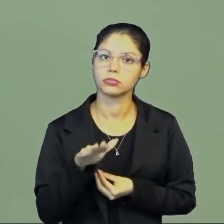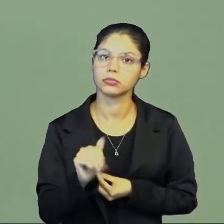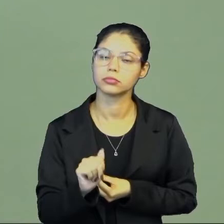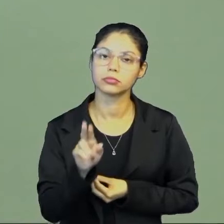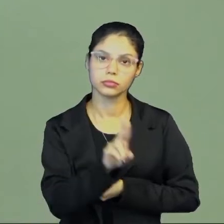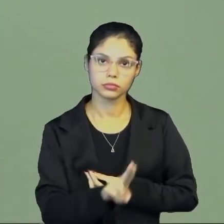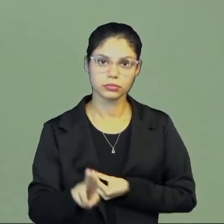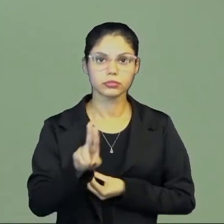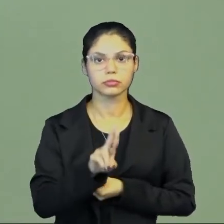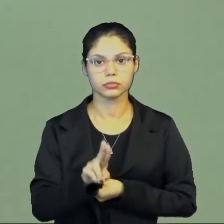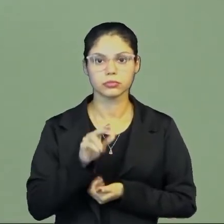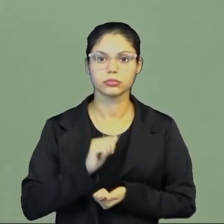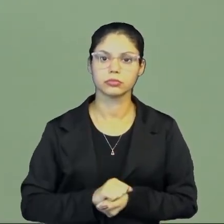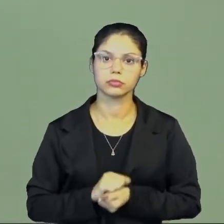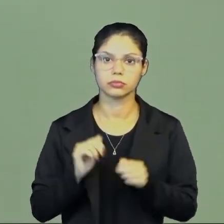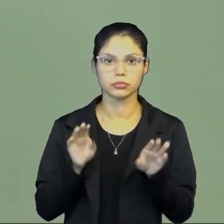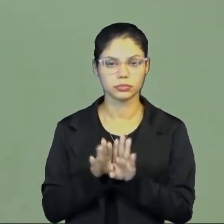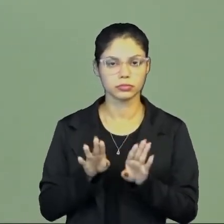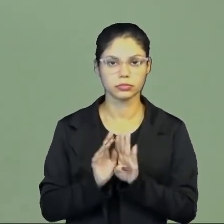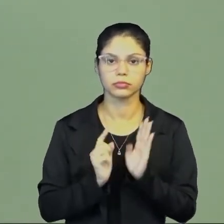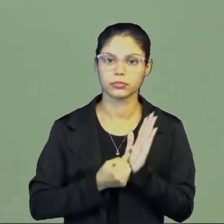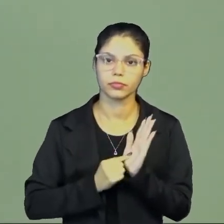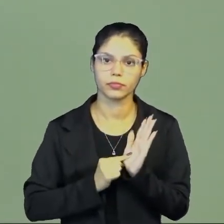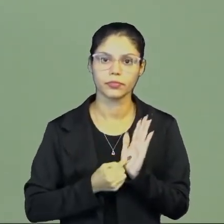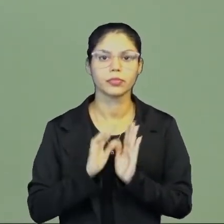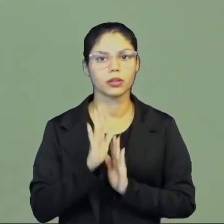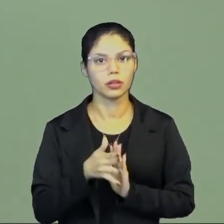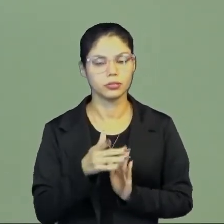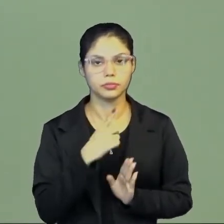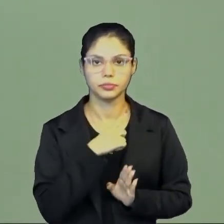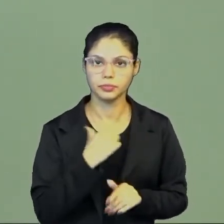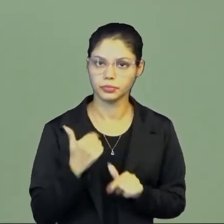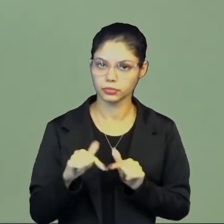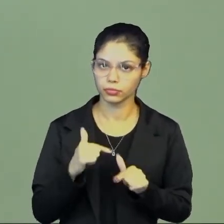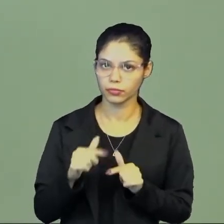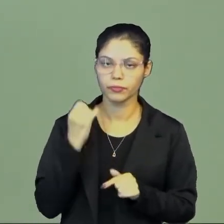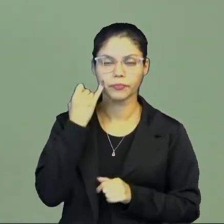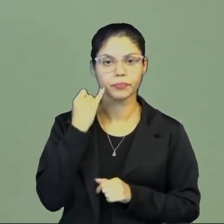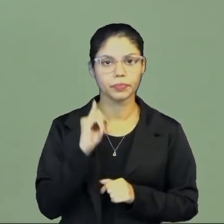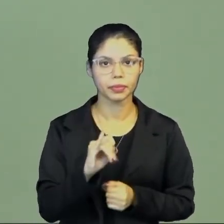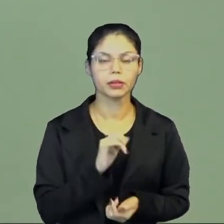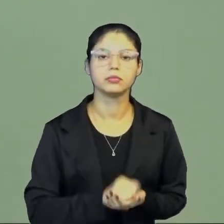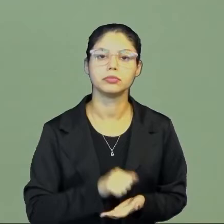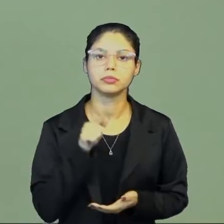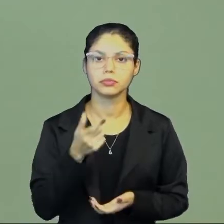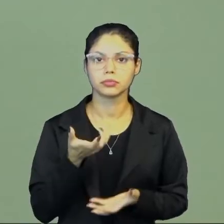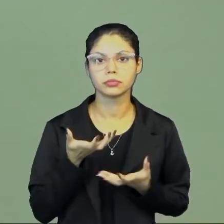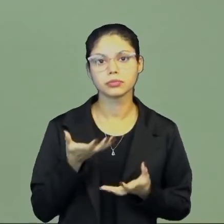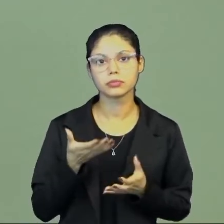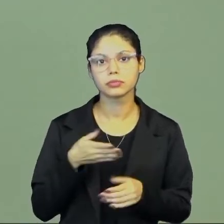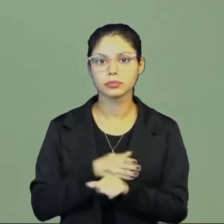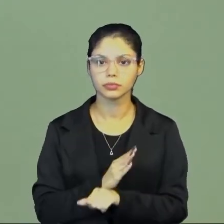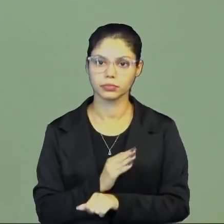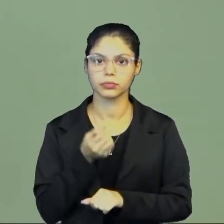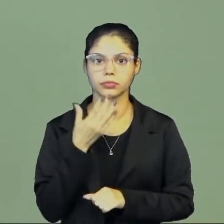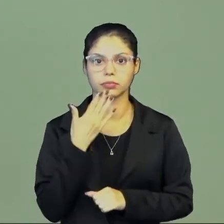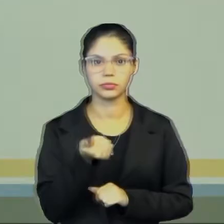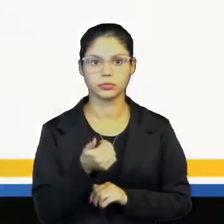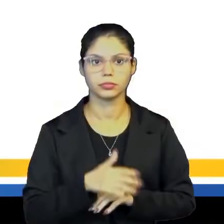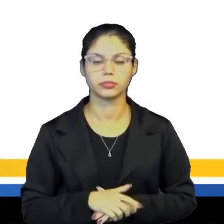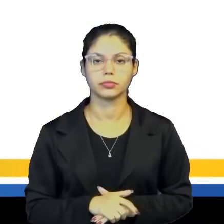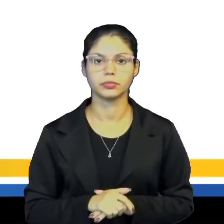você vai utilizar a linha e também os pontos já vai trabalhar a ideia que você quer passar.